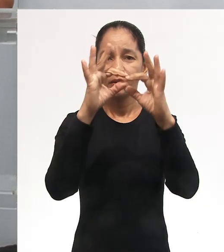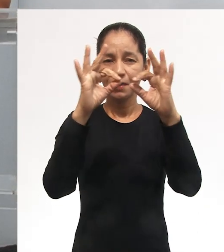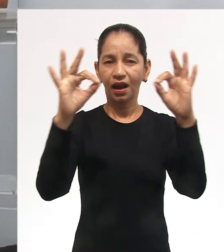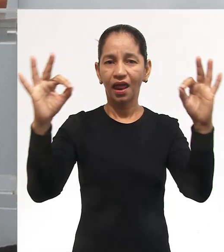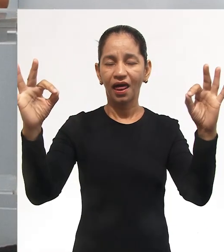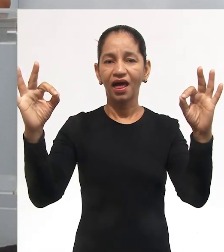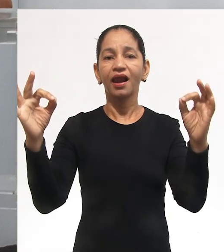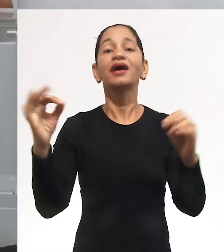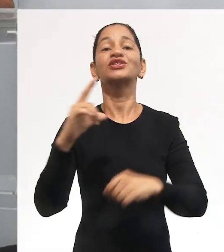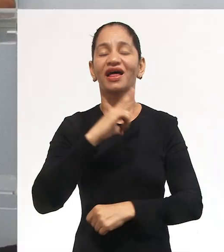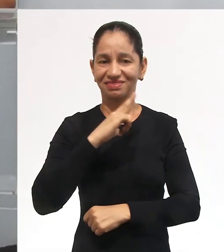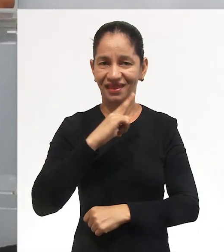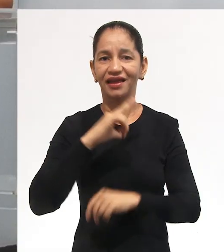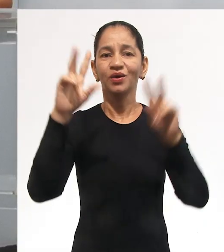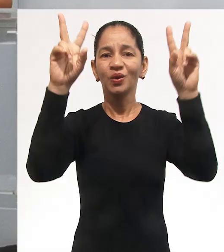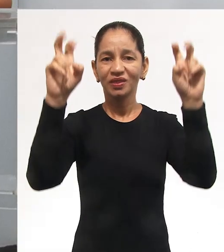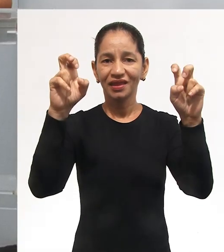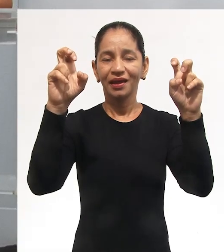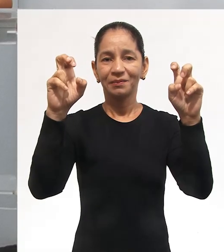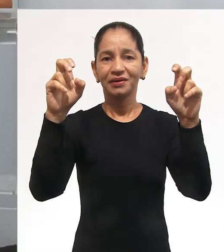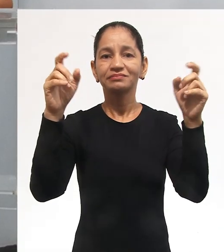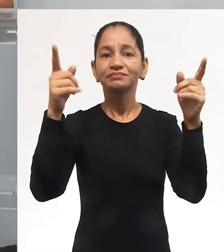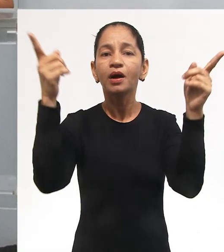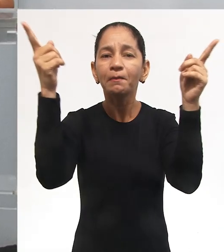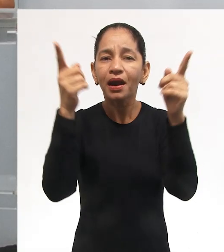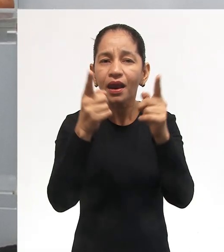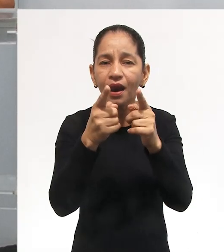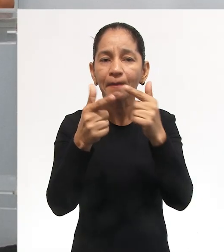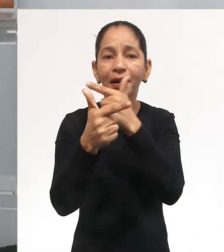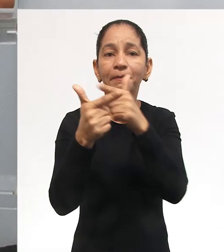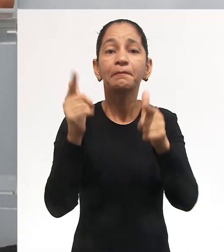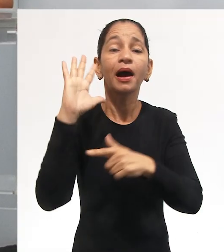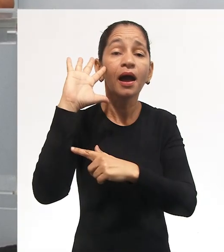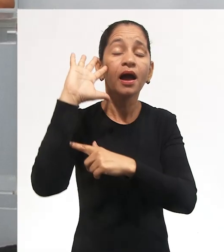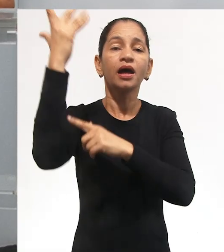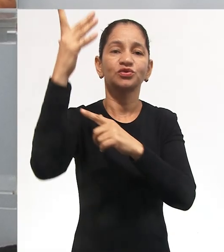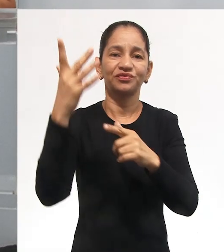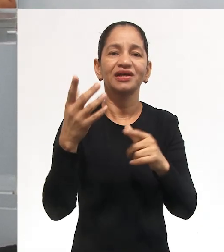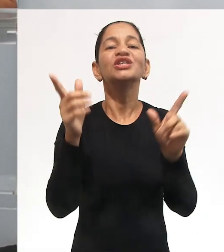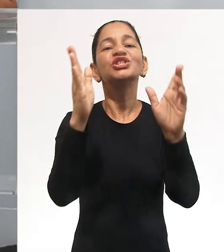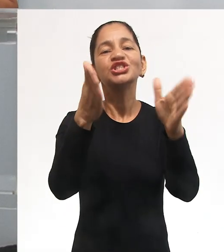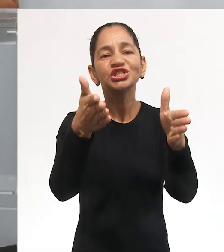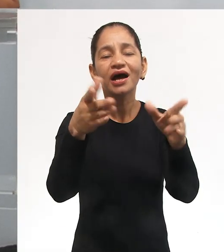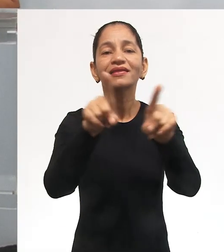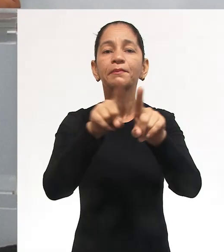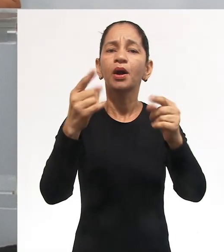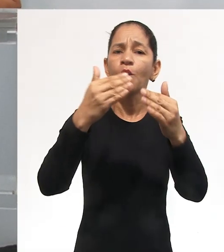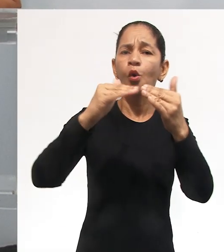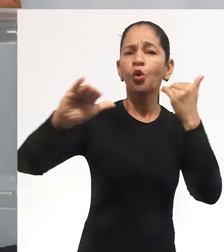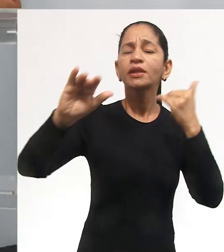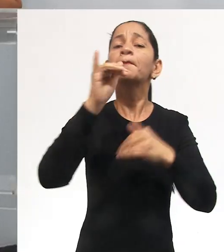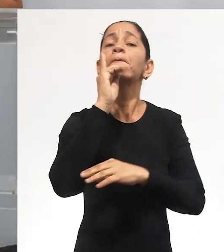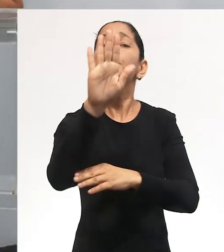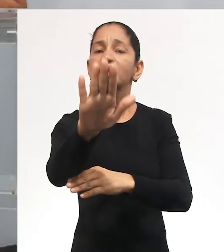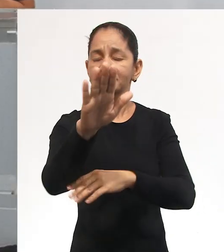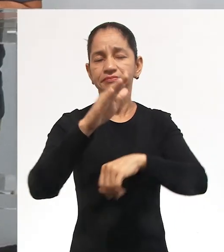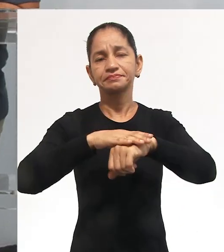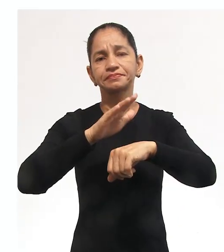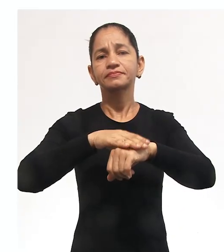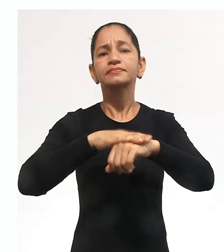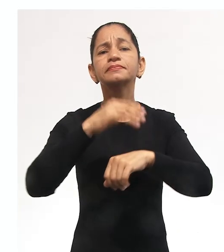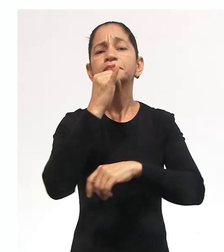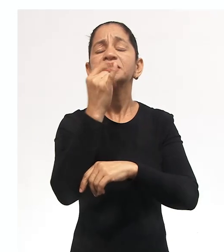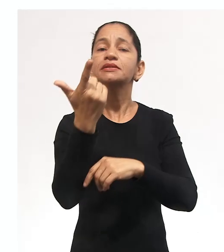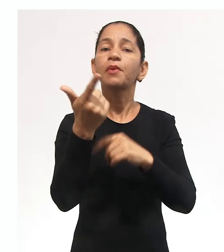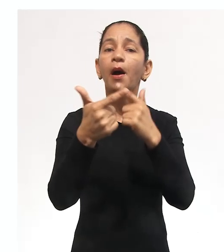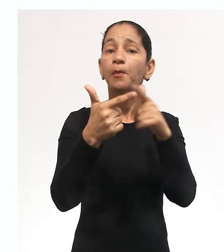parto desse princípio, a pesquisa já parte daí, né, para a solução. O contrário também poderia ser verdade, né? Poderia